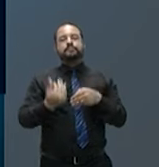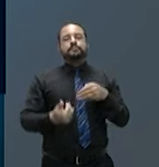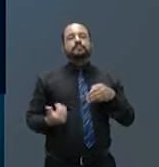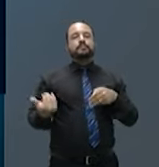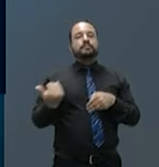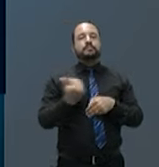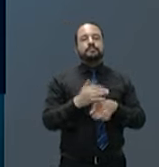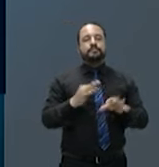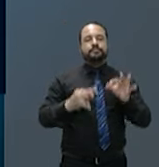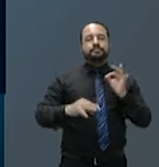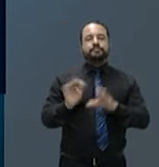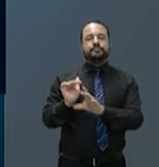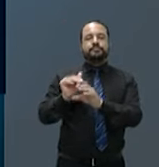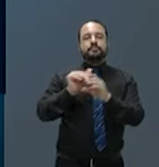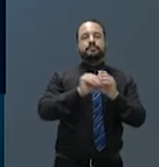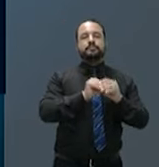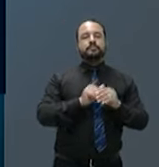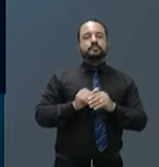judicioso voto,